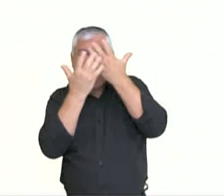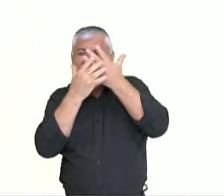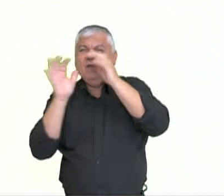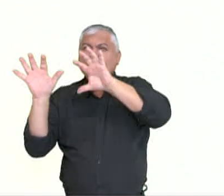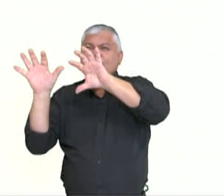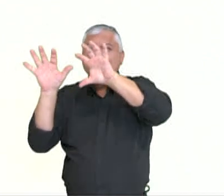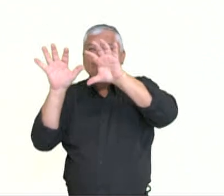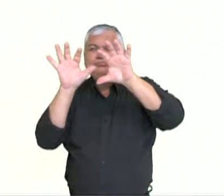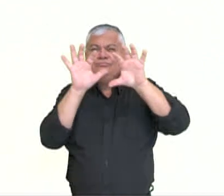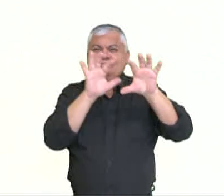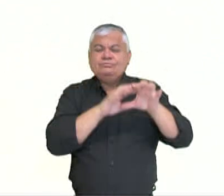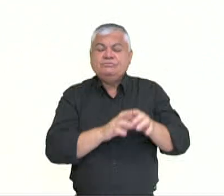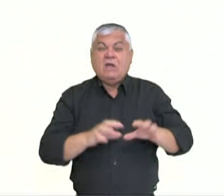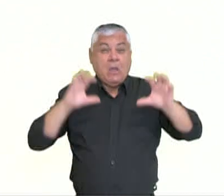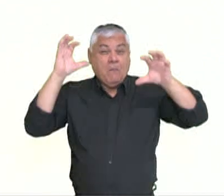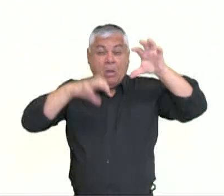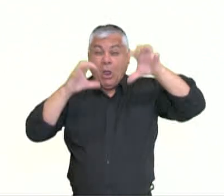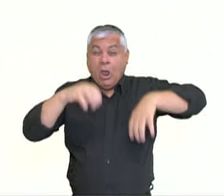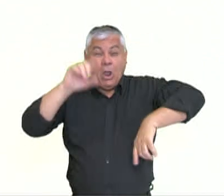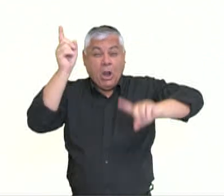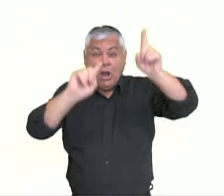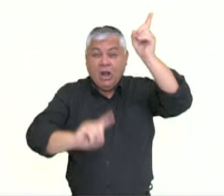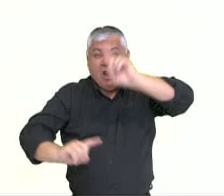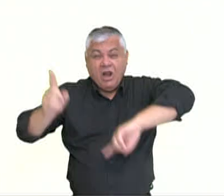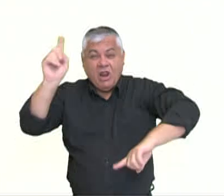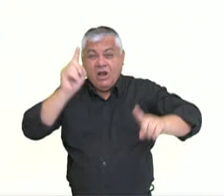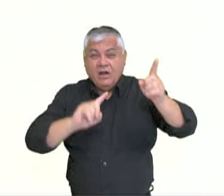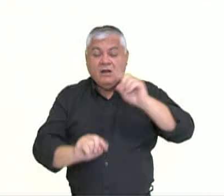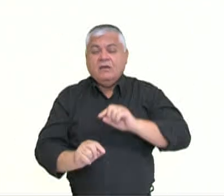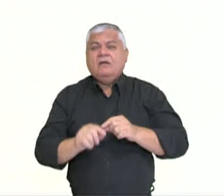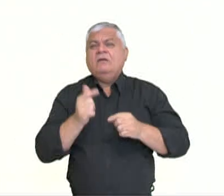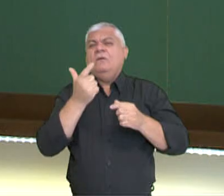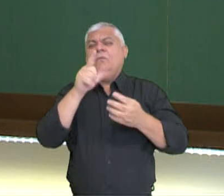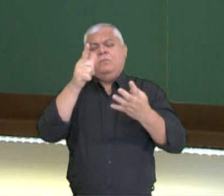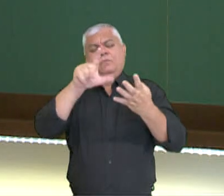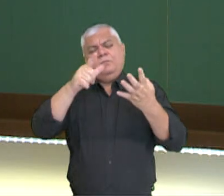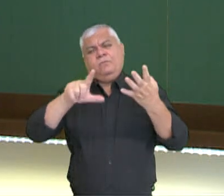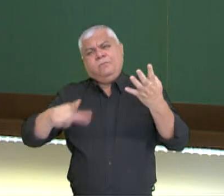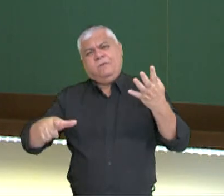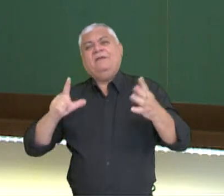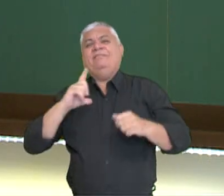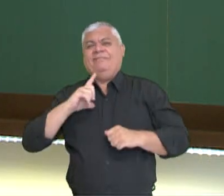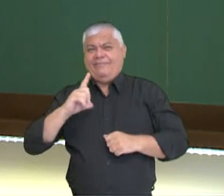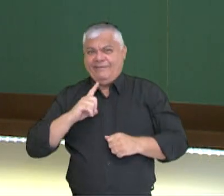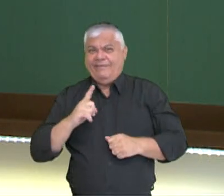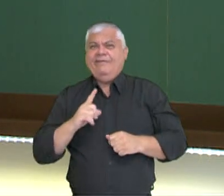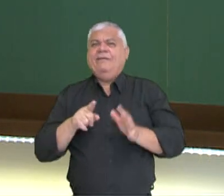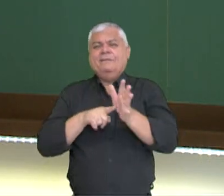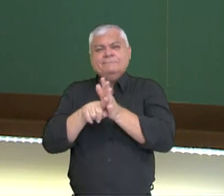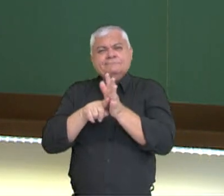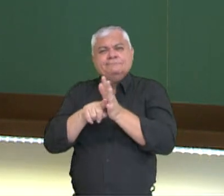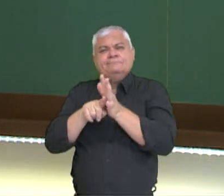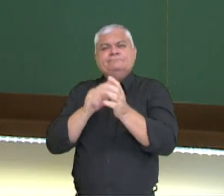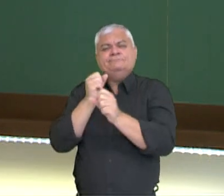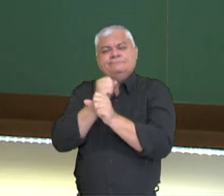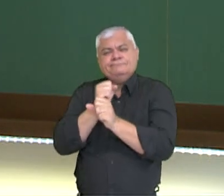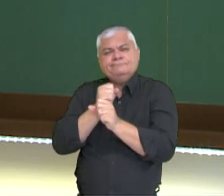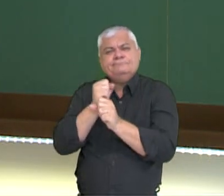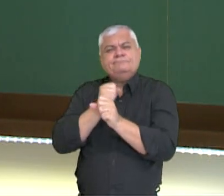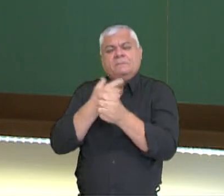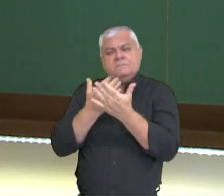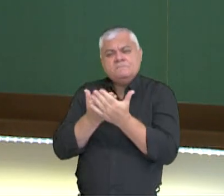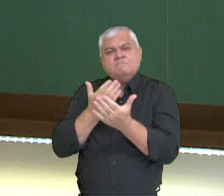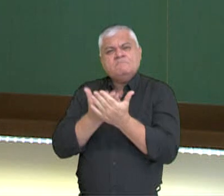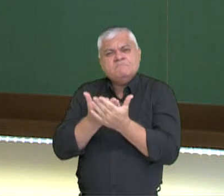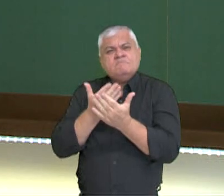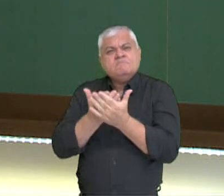né? Tempestades e outras medidas que vão ser feitas ao longo de muitos anos, na verdade, para